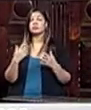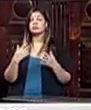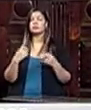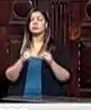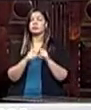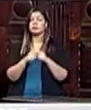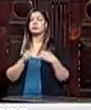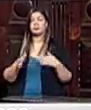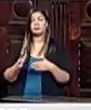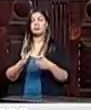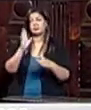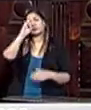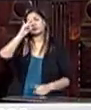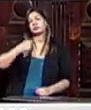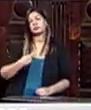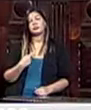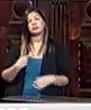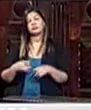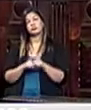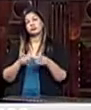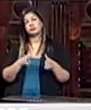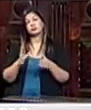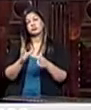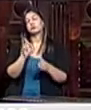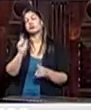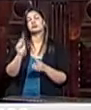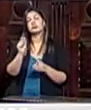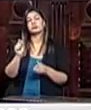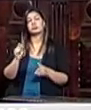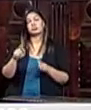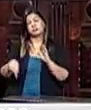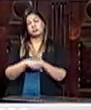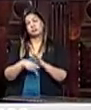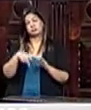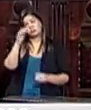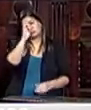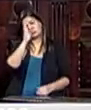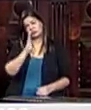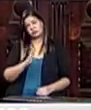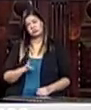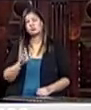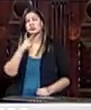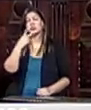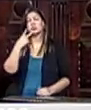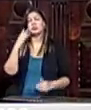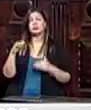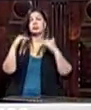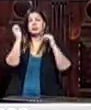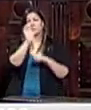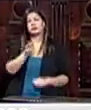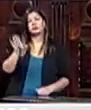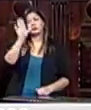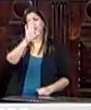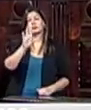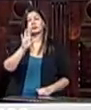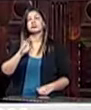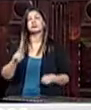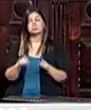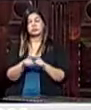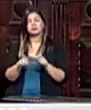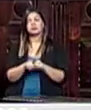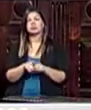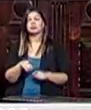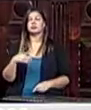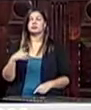próprio caminho. E o caminho a ser definido pelo povo brasileiro, ao falar da soberania nacional, prega também